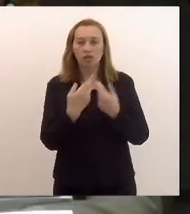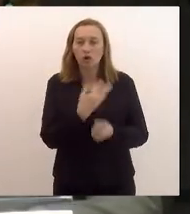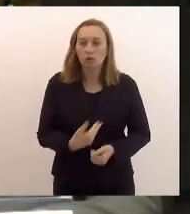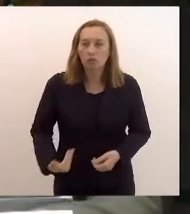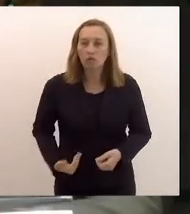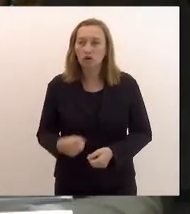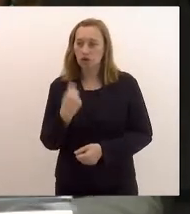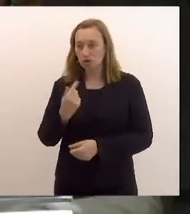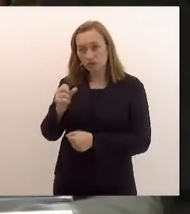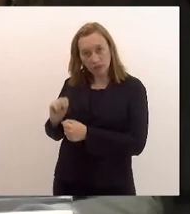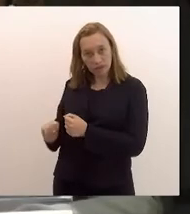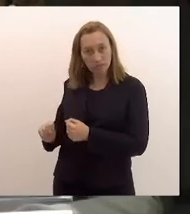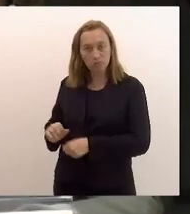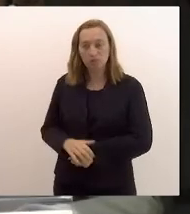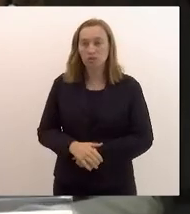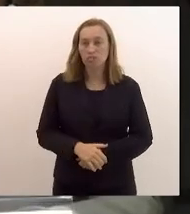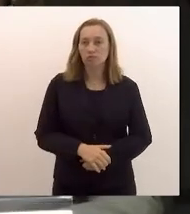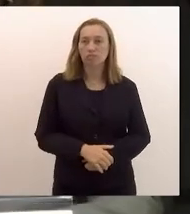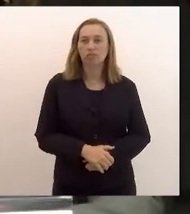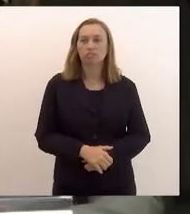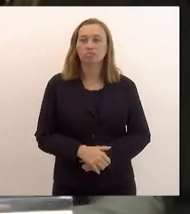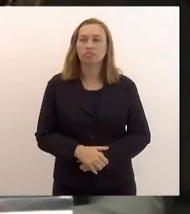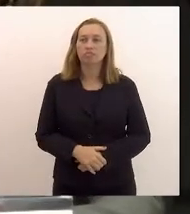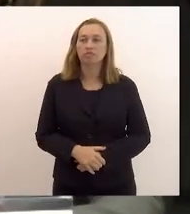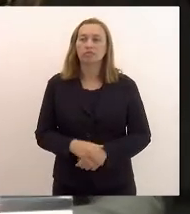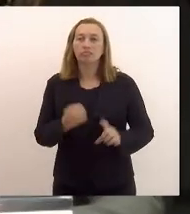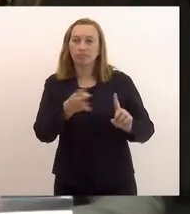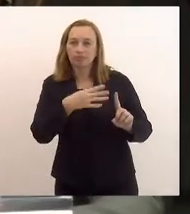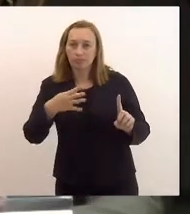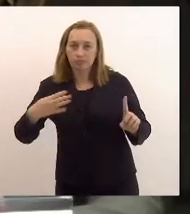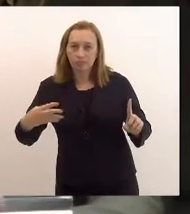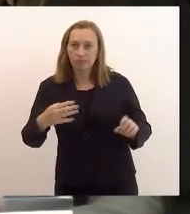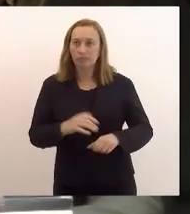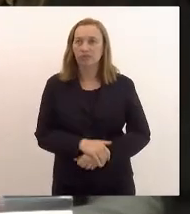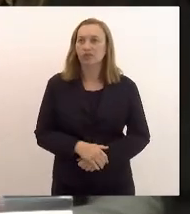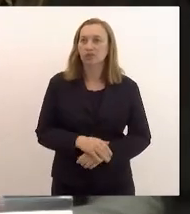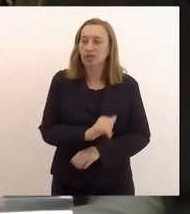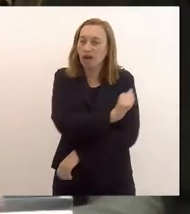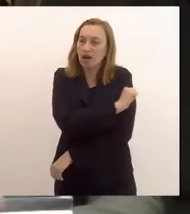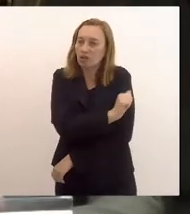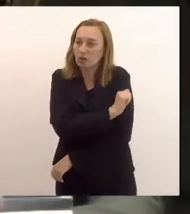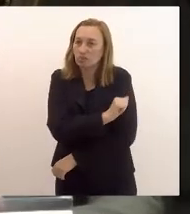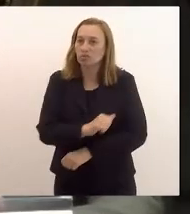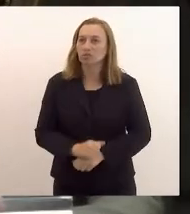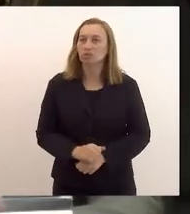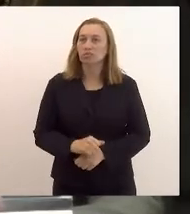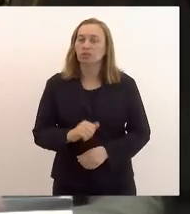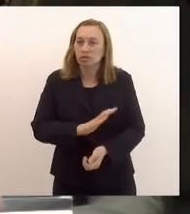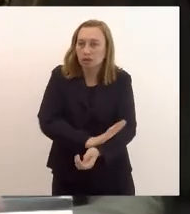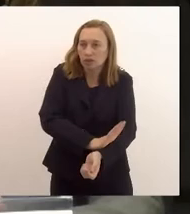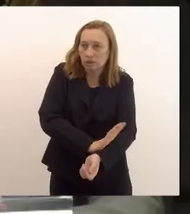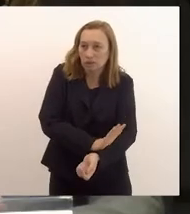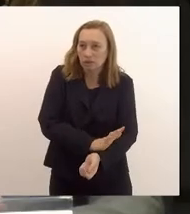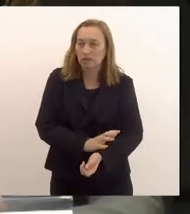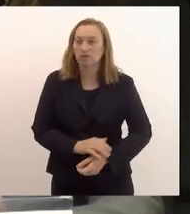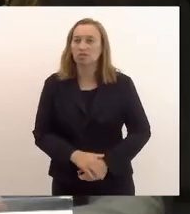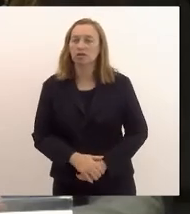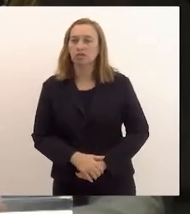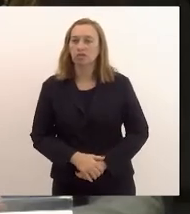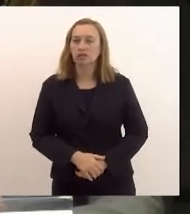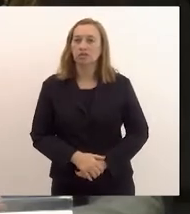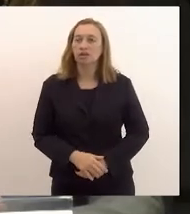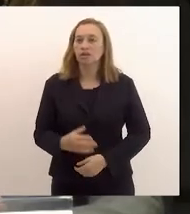pública que a gente faça sobre LGBT estudante racismo intolerância